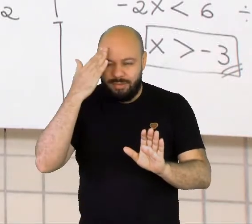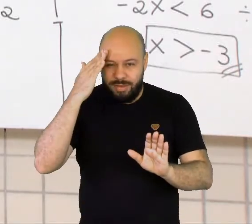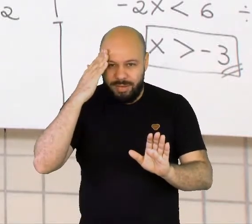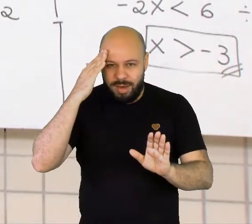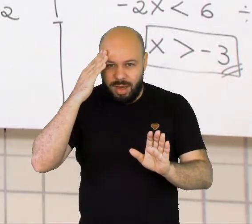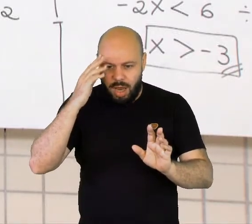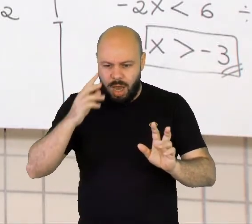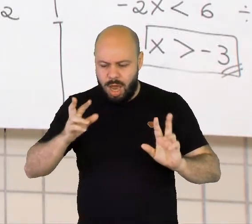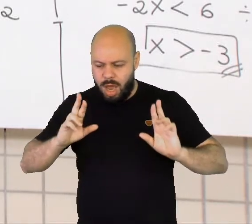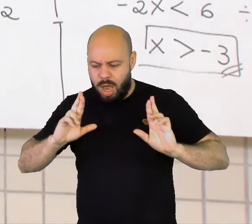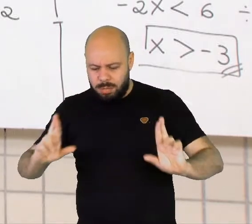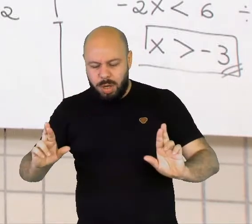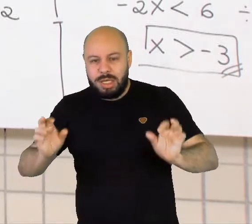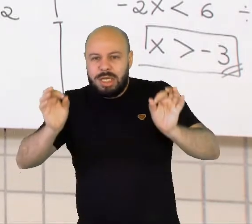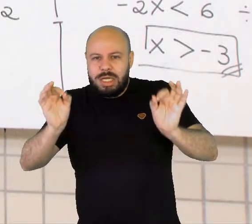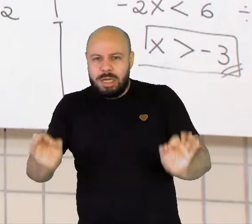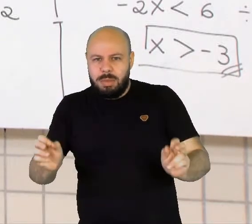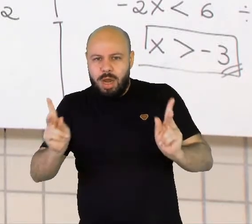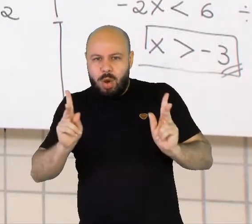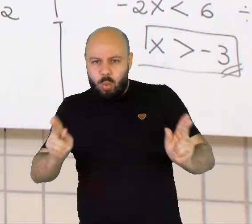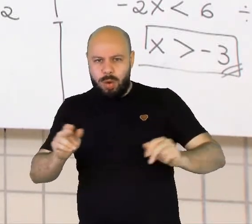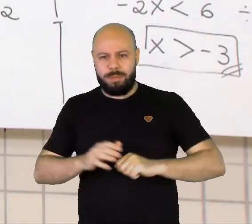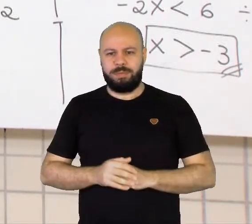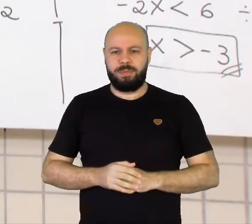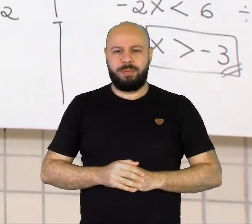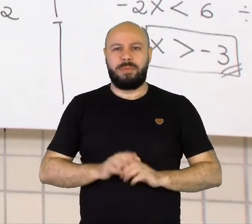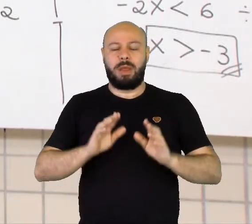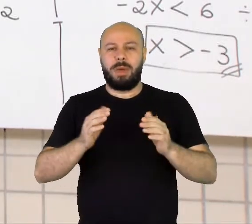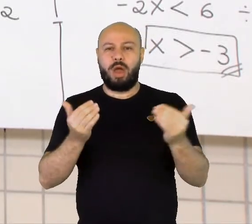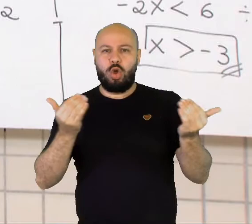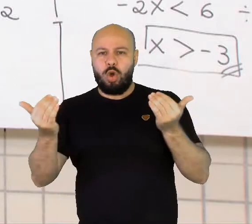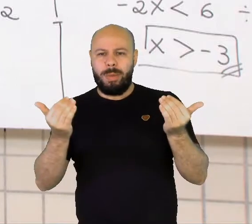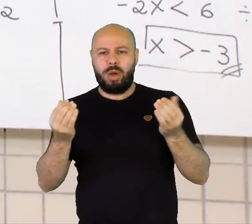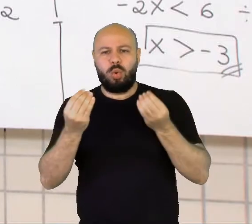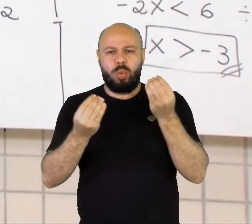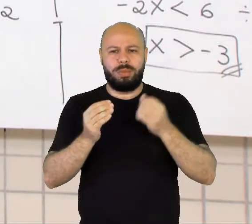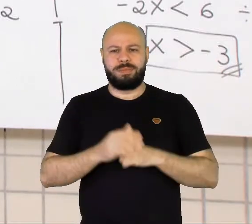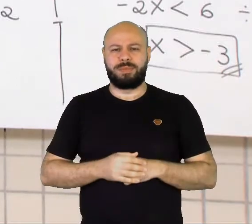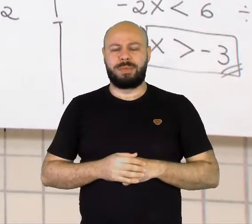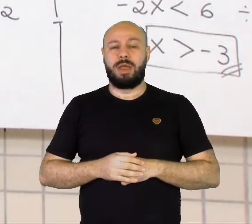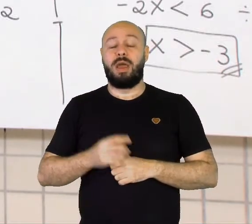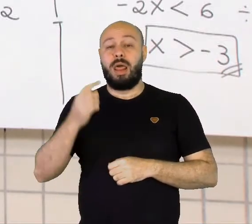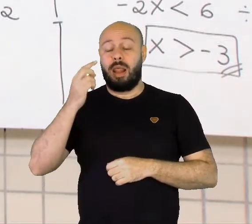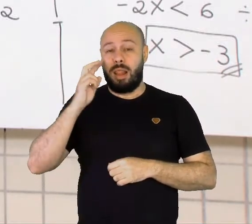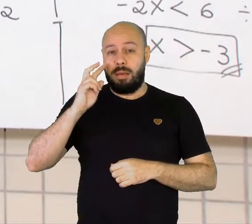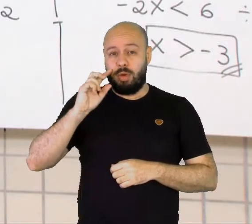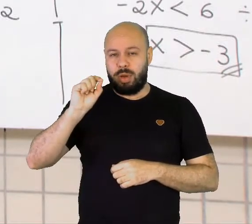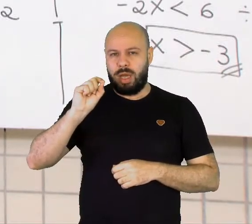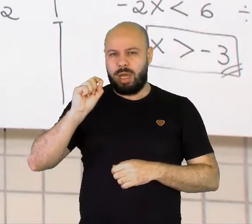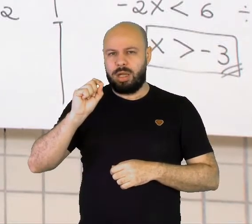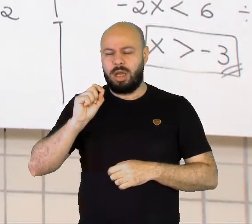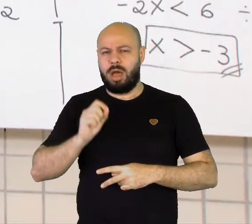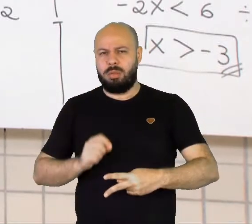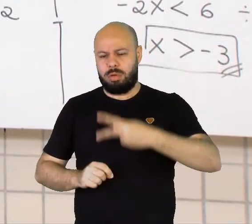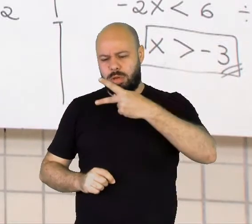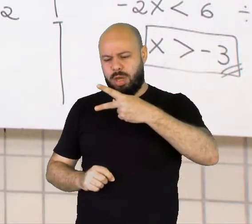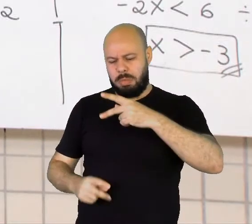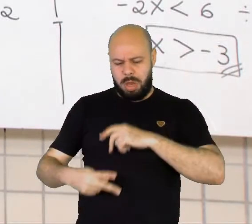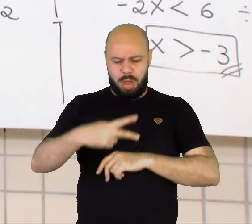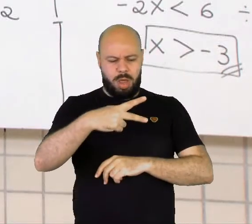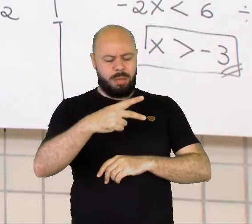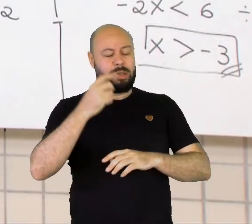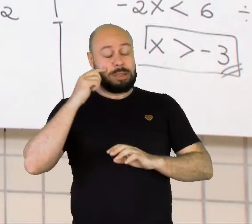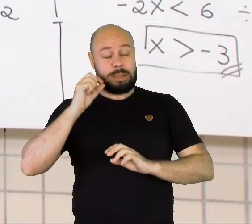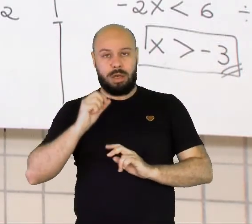quê? Lembrando, como que a gente compara essa resposta? Eu vou olhar sempre para o meu sinal da desigualdade e vou olhar para onde ele está